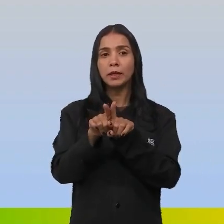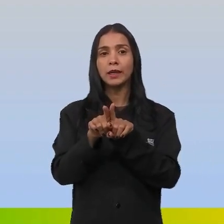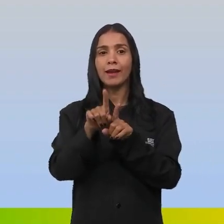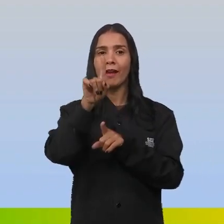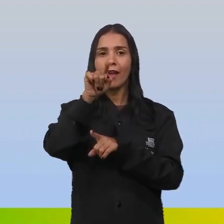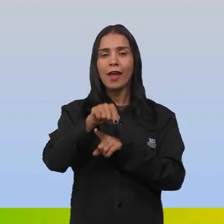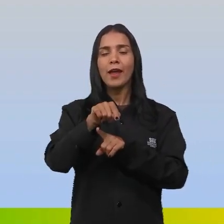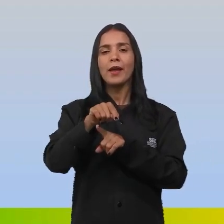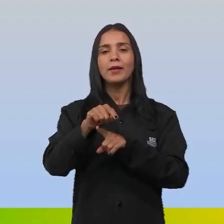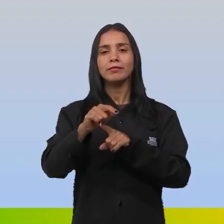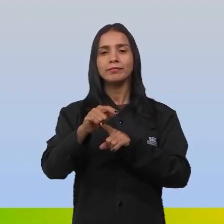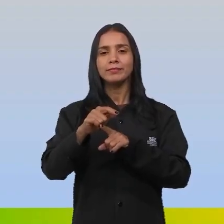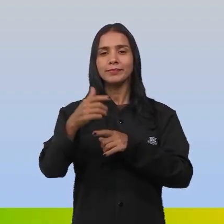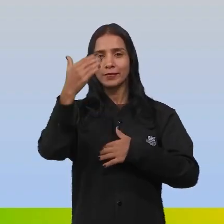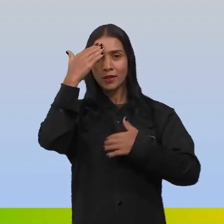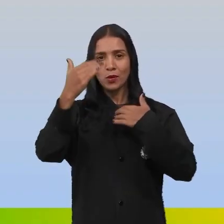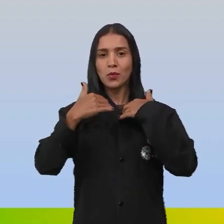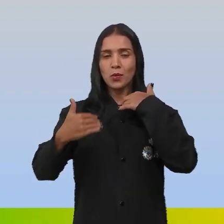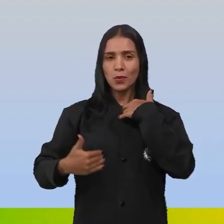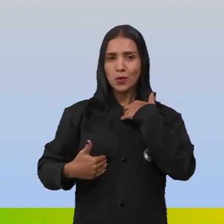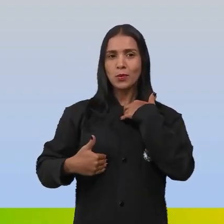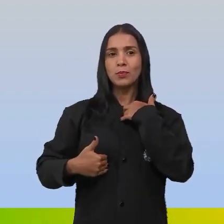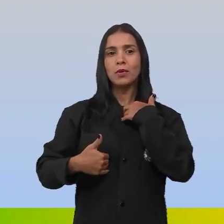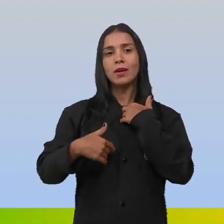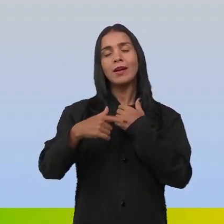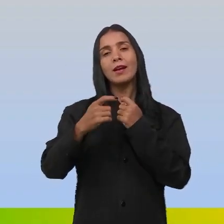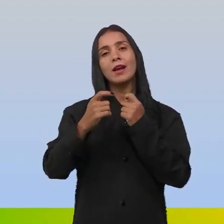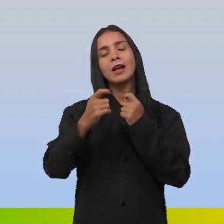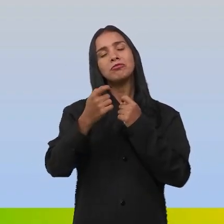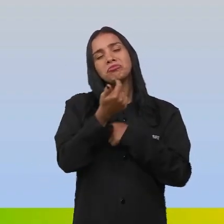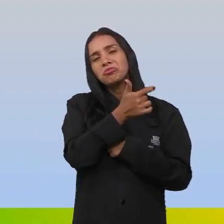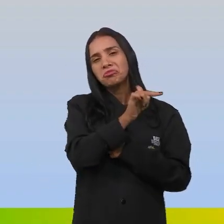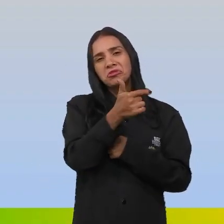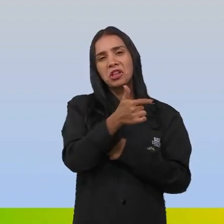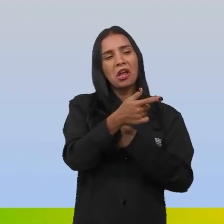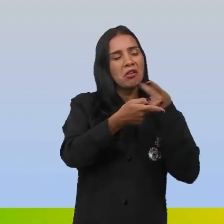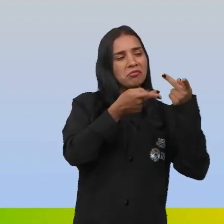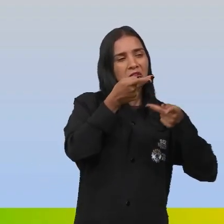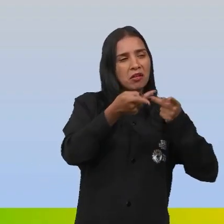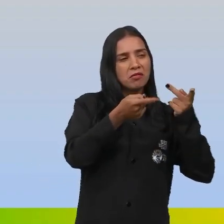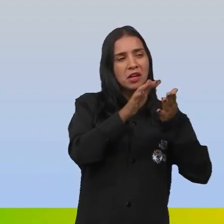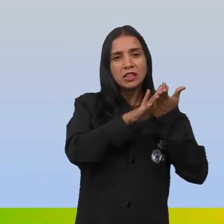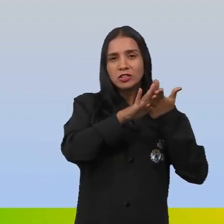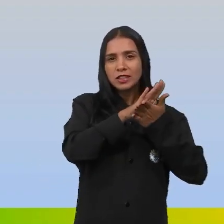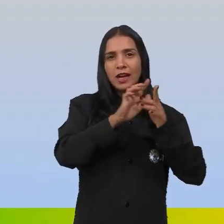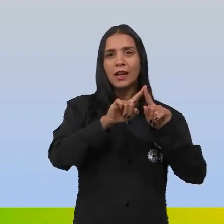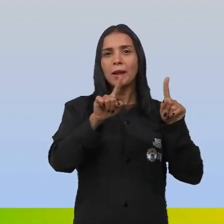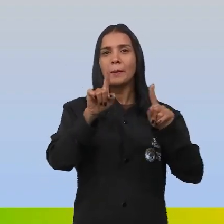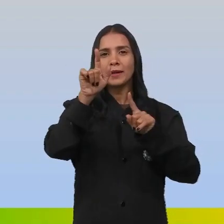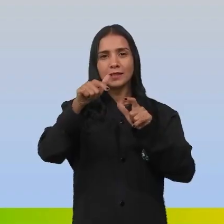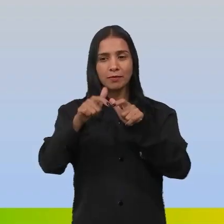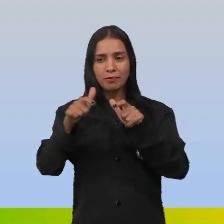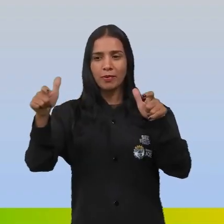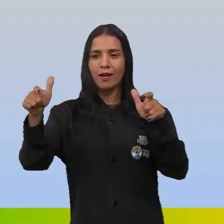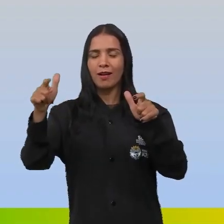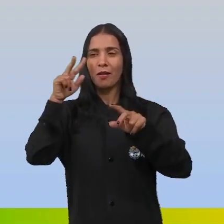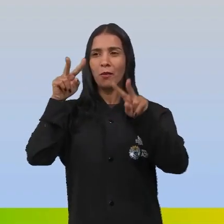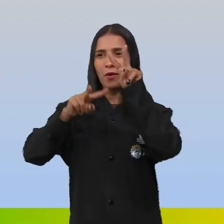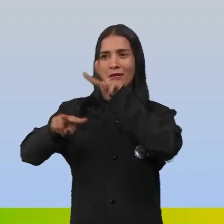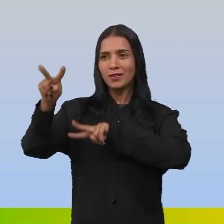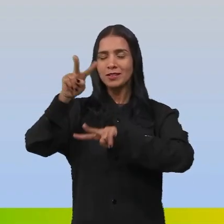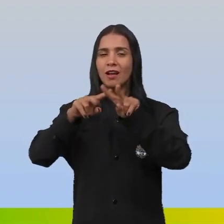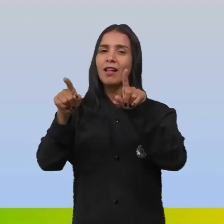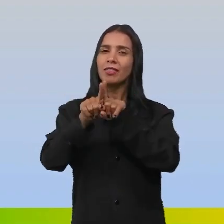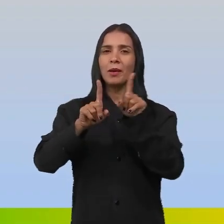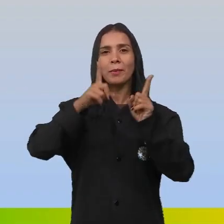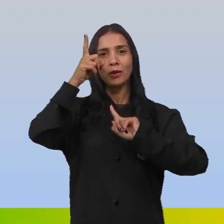de comunicação, que eu acabei de falar, uma comunicação não verbal, mas de forma ampliada, e o poder dos gestos.